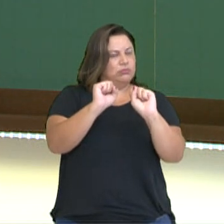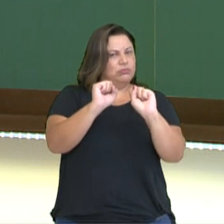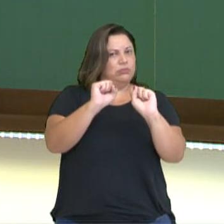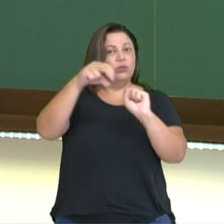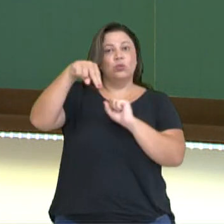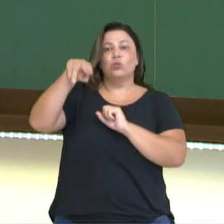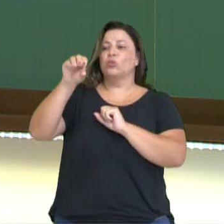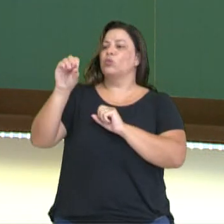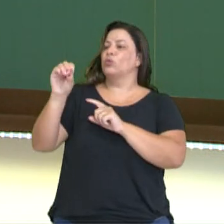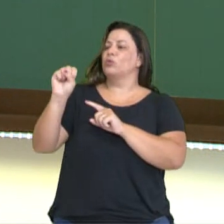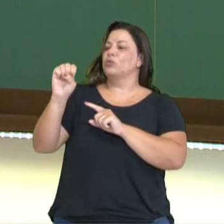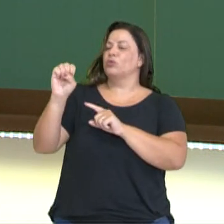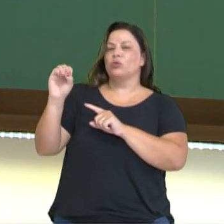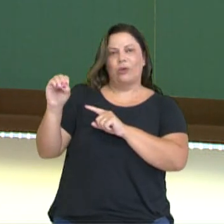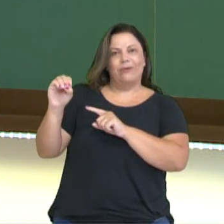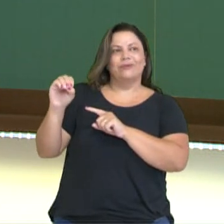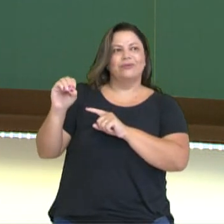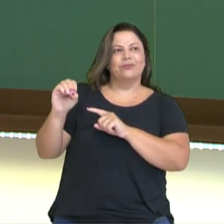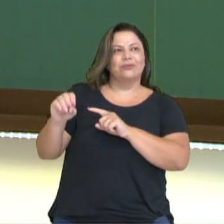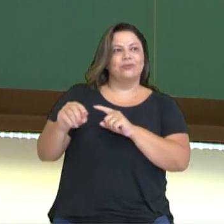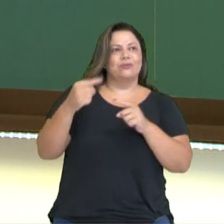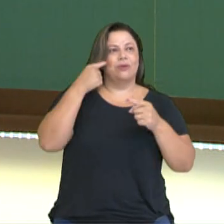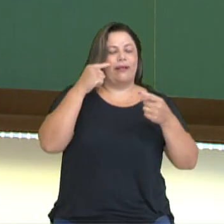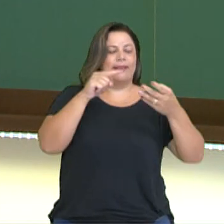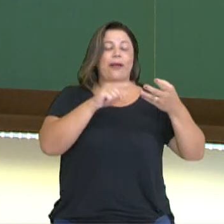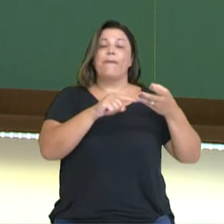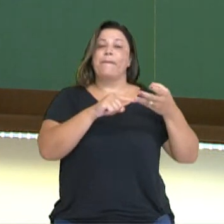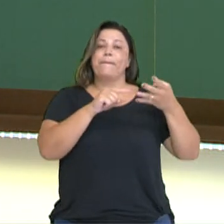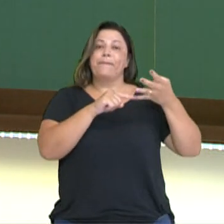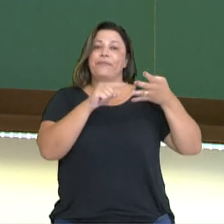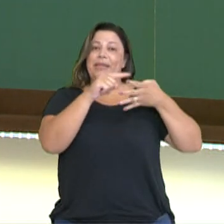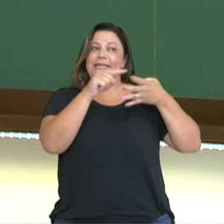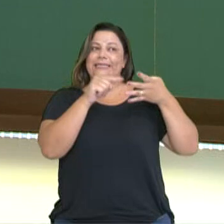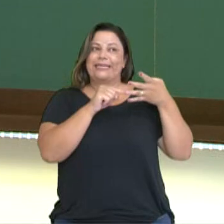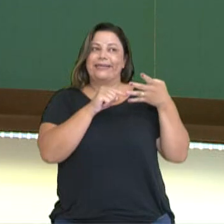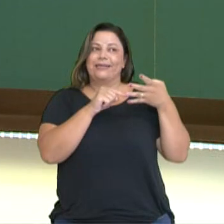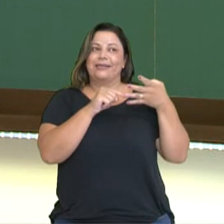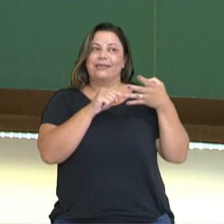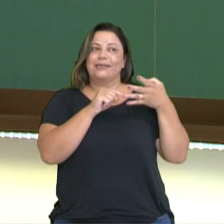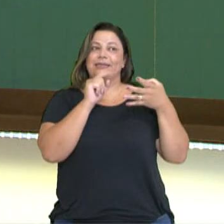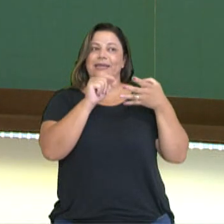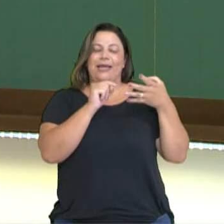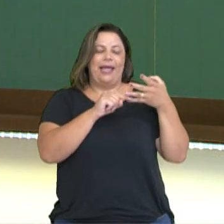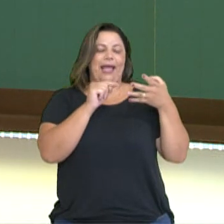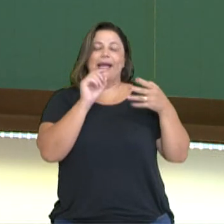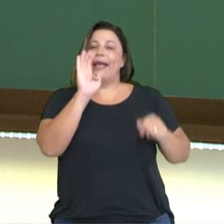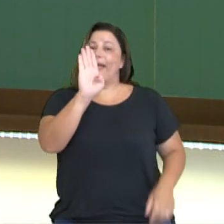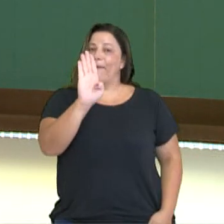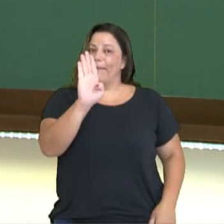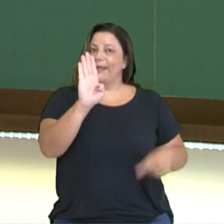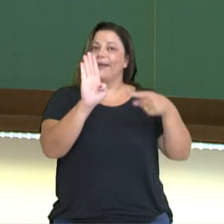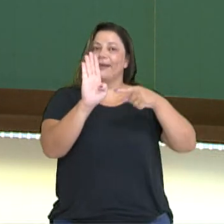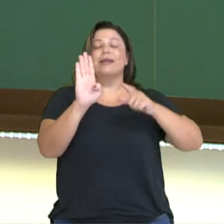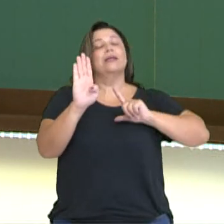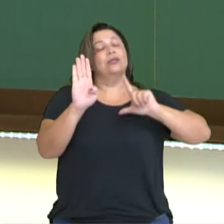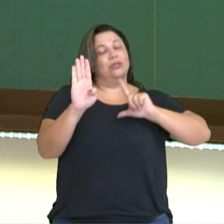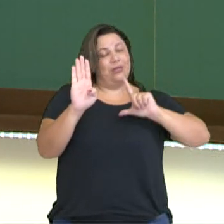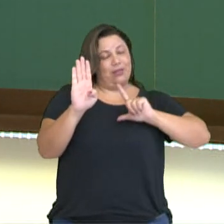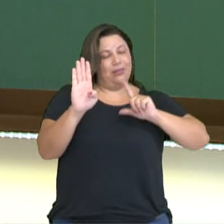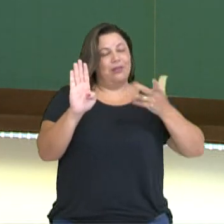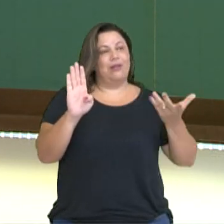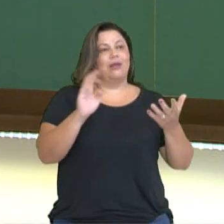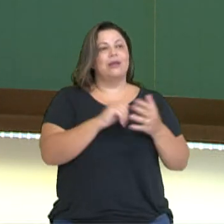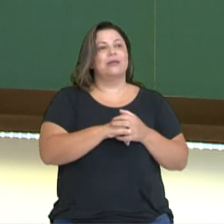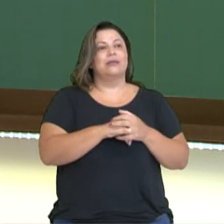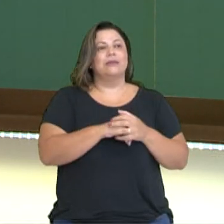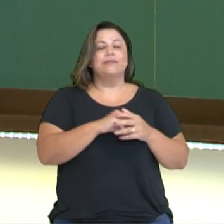no nosso, que é no terceto anterior. Então, esta rima já existe, é B. Então, eu só modifico aqui, ó, C, que era uma rima